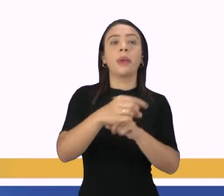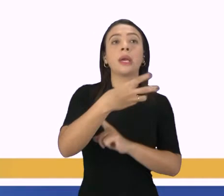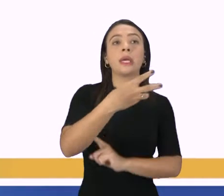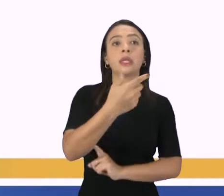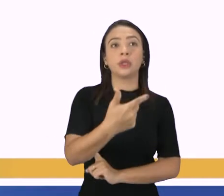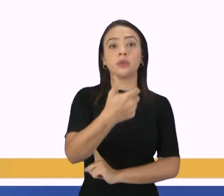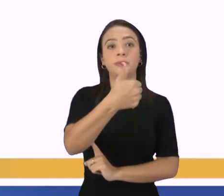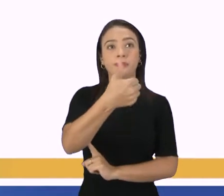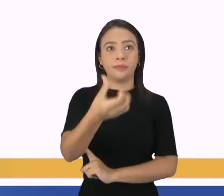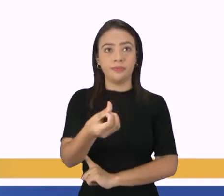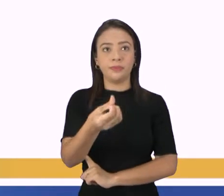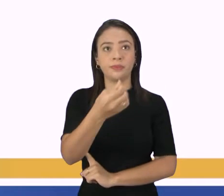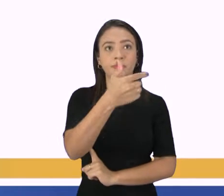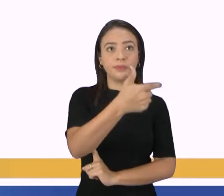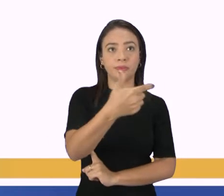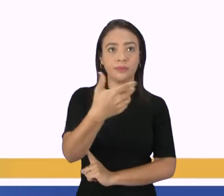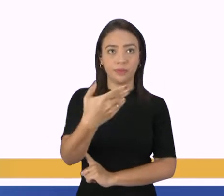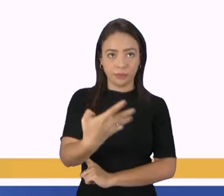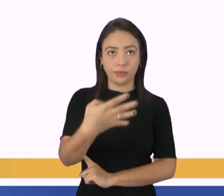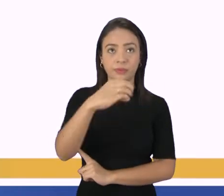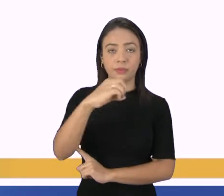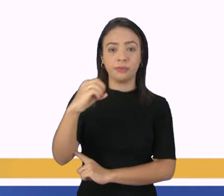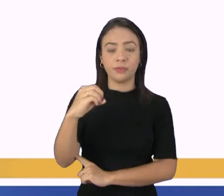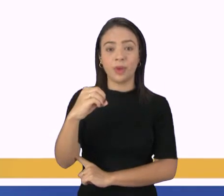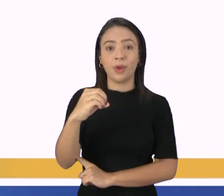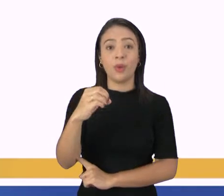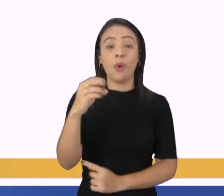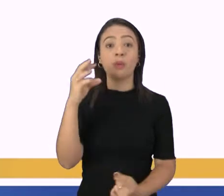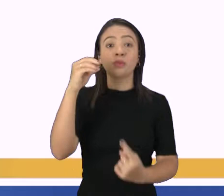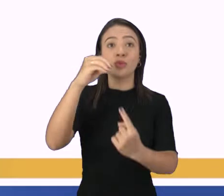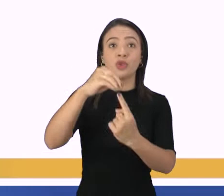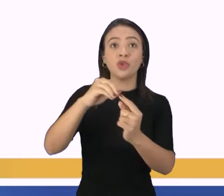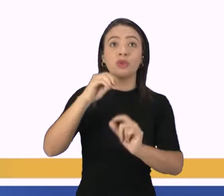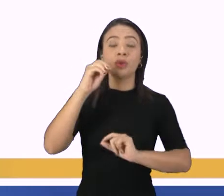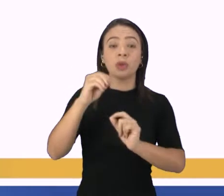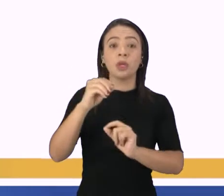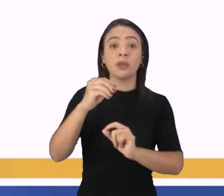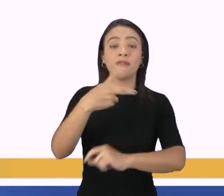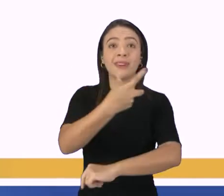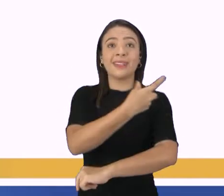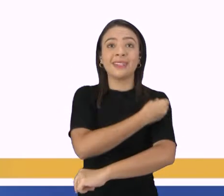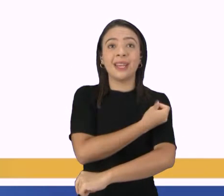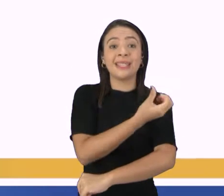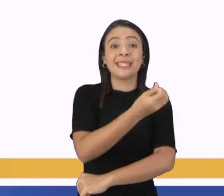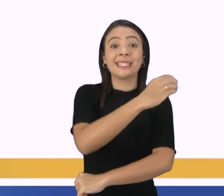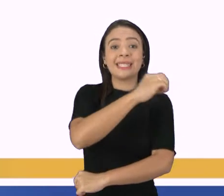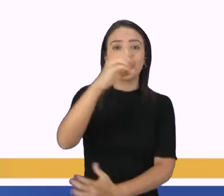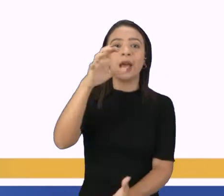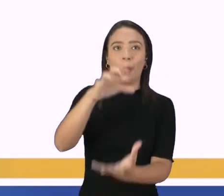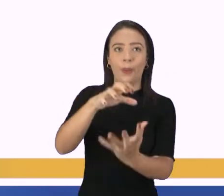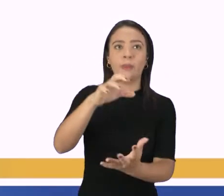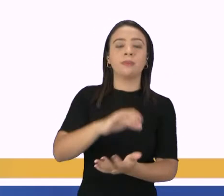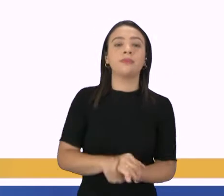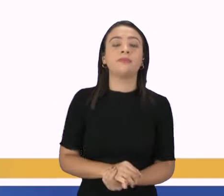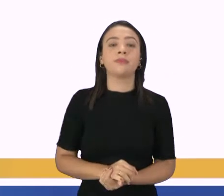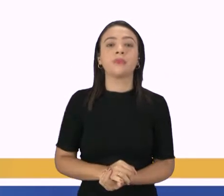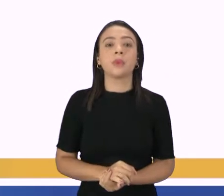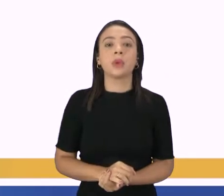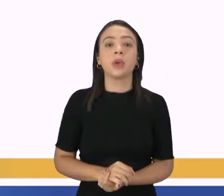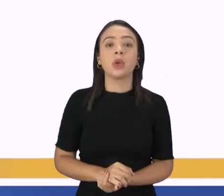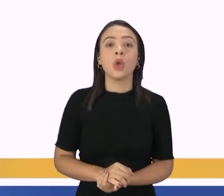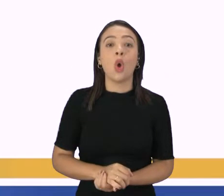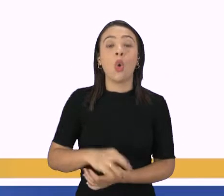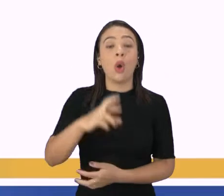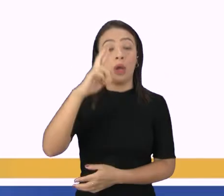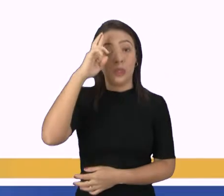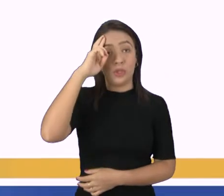3216-2400. A expectativa é imunizar 600 idosos nessa condição. O secretário de Saúde do município de